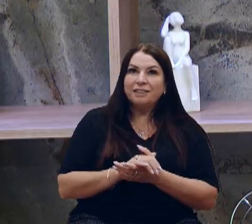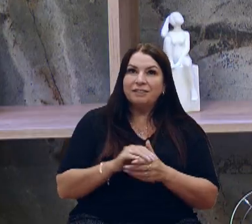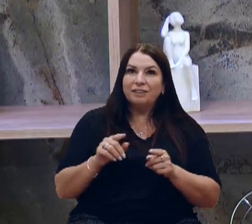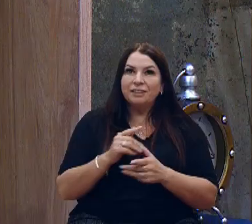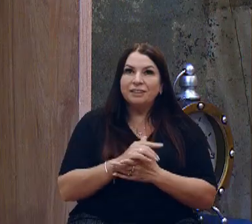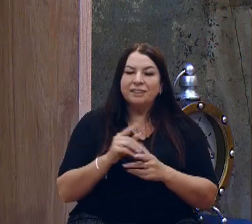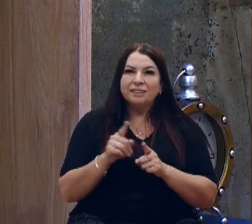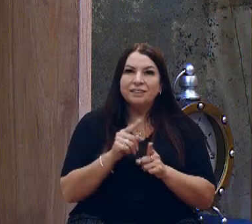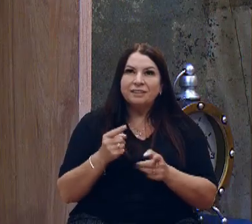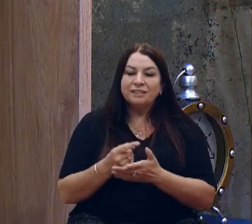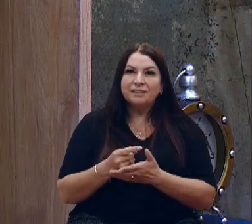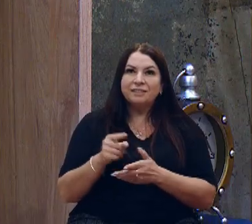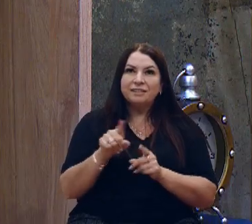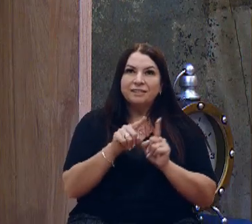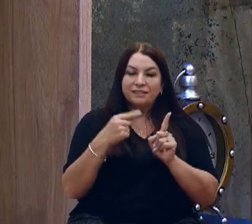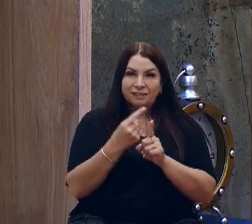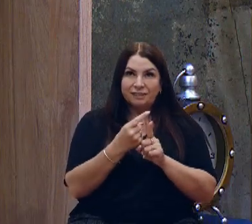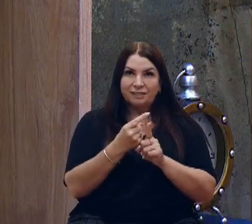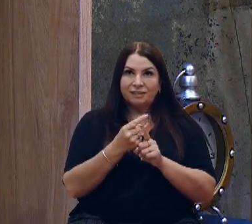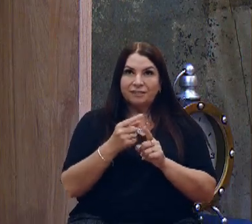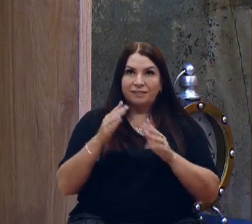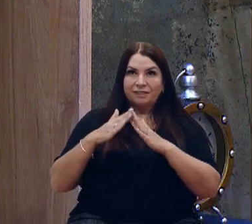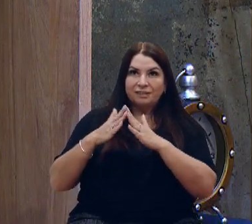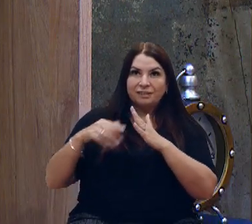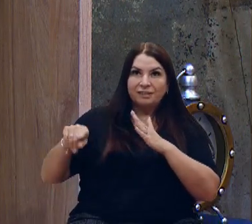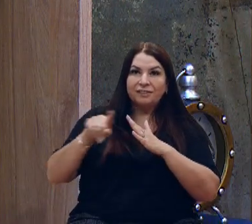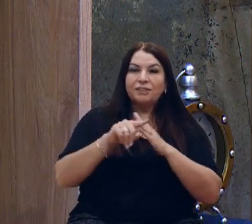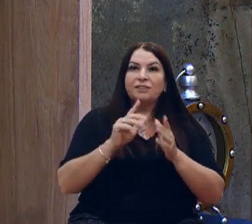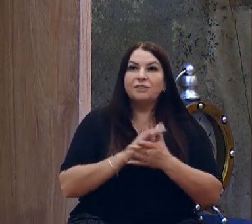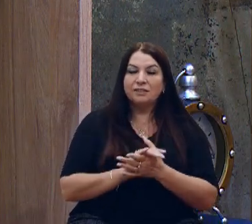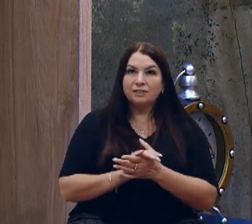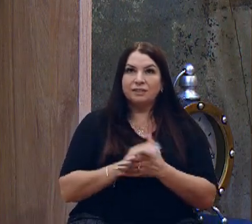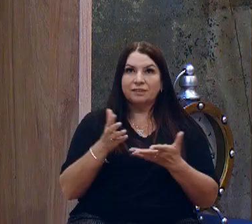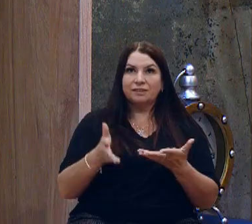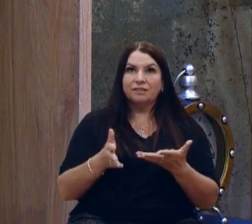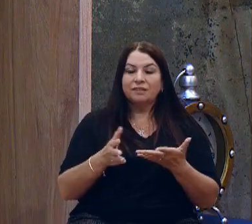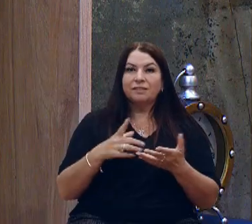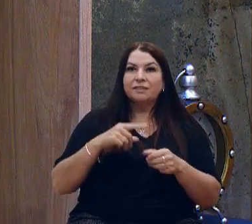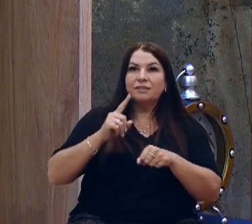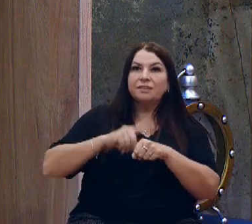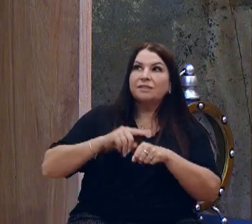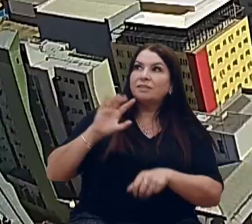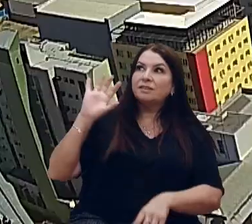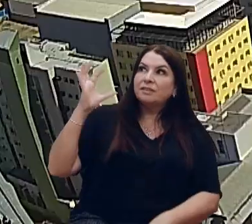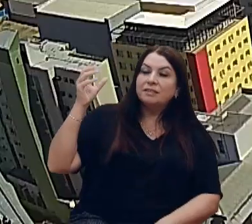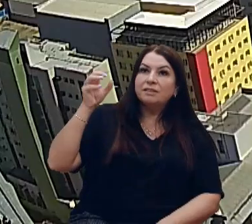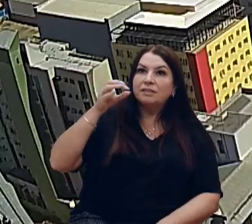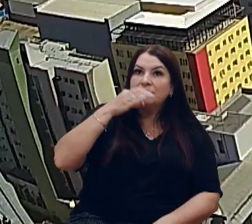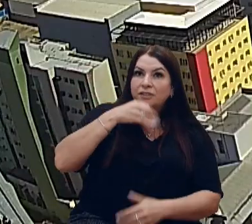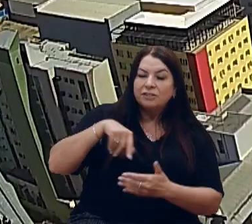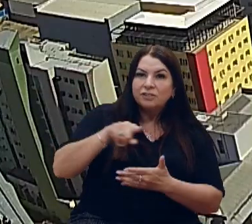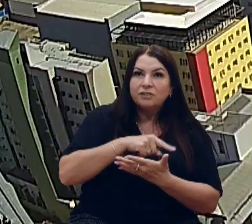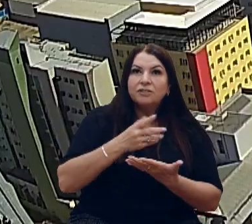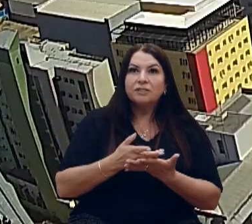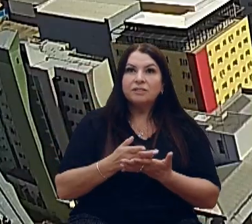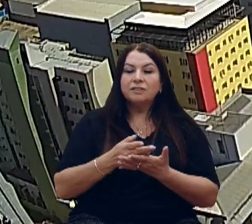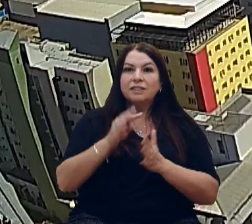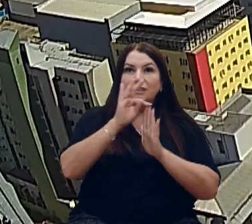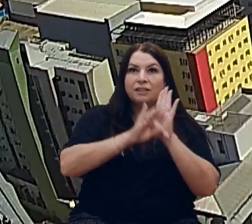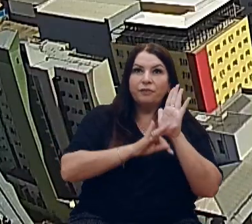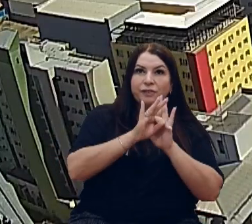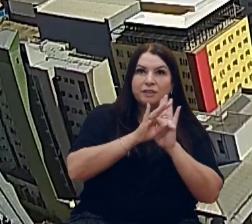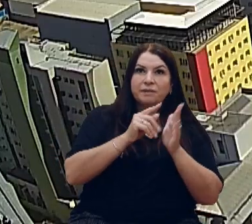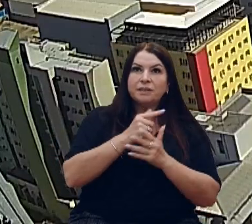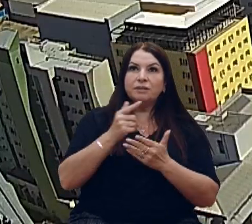gente começa mostrando para você que está em casa como tá o tempo em Caxias do Sul e também a temperatura. Olha